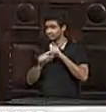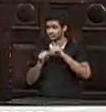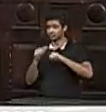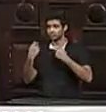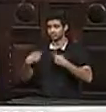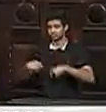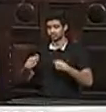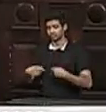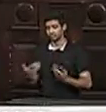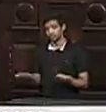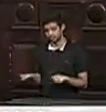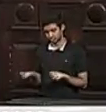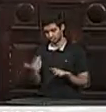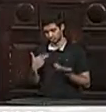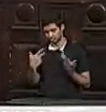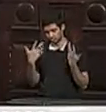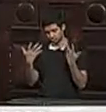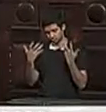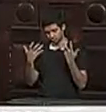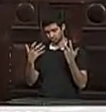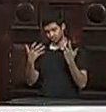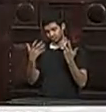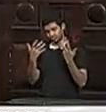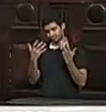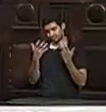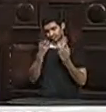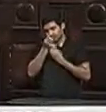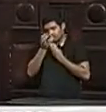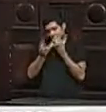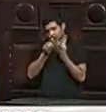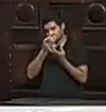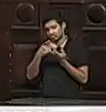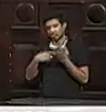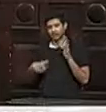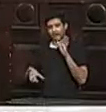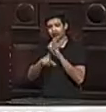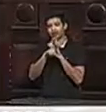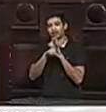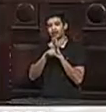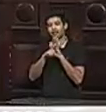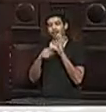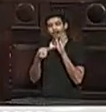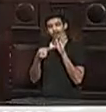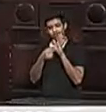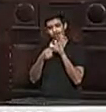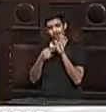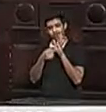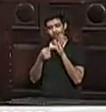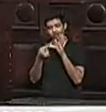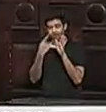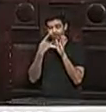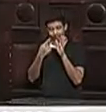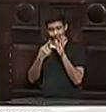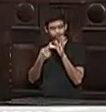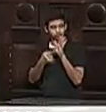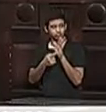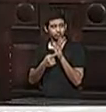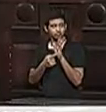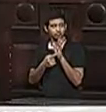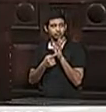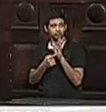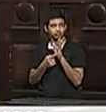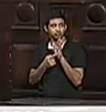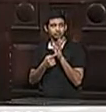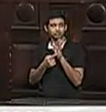aqui confessar que há uma lei, eventualmente de minha autoria, que cria